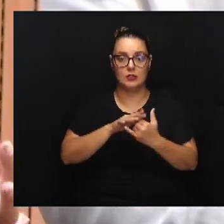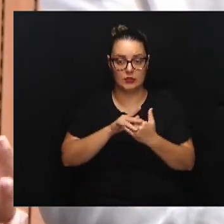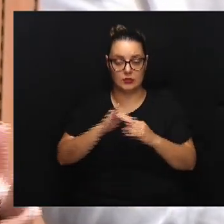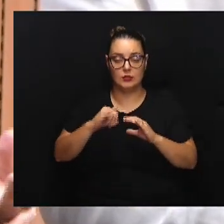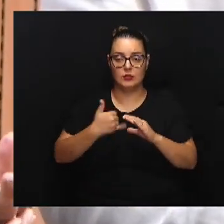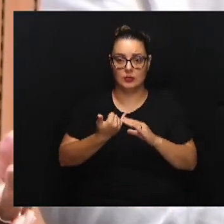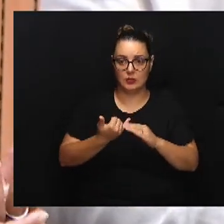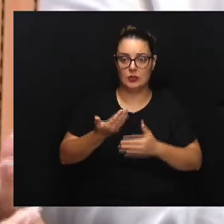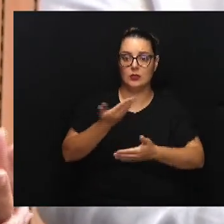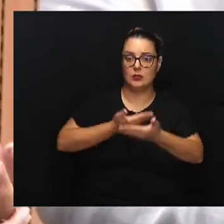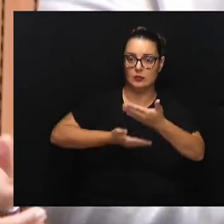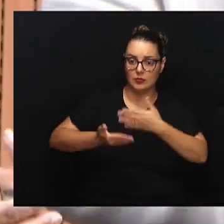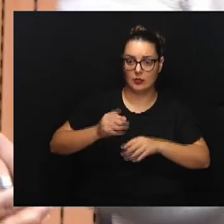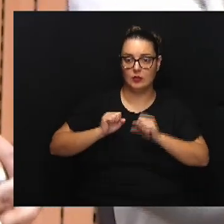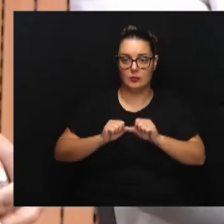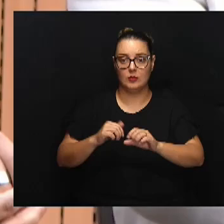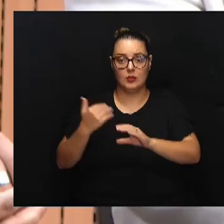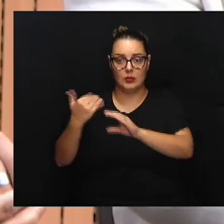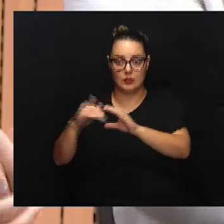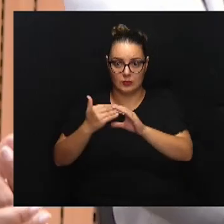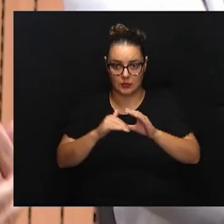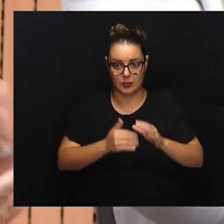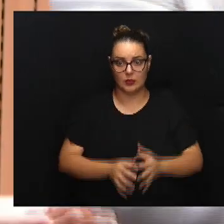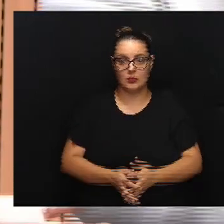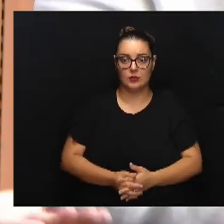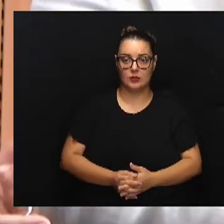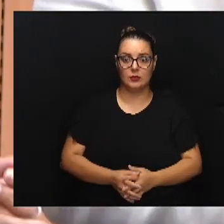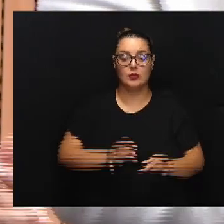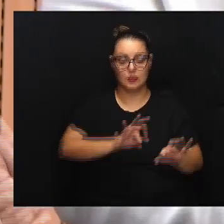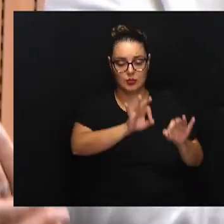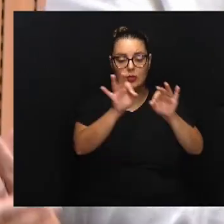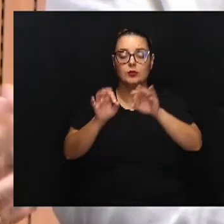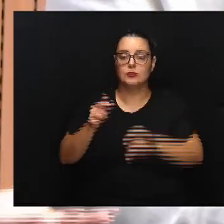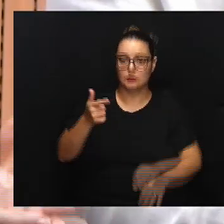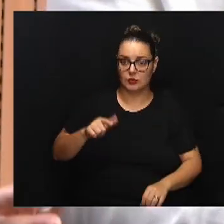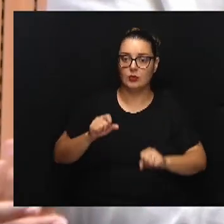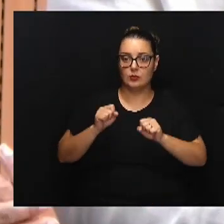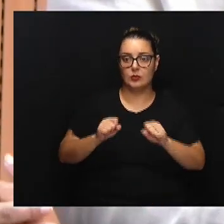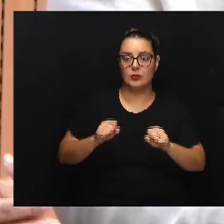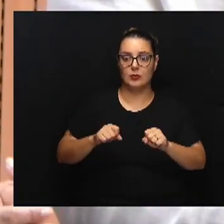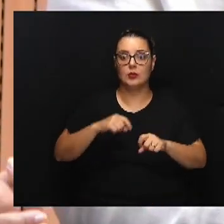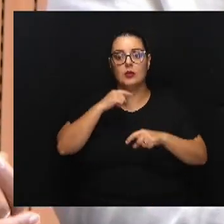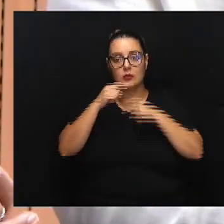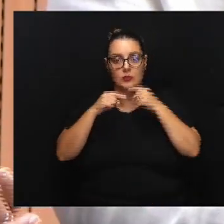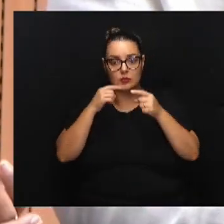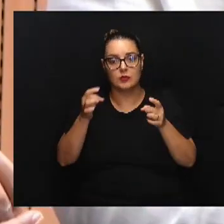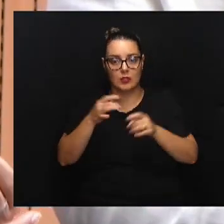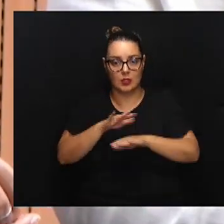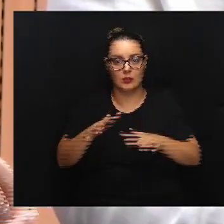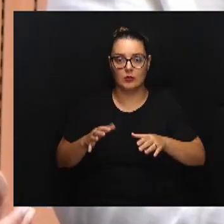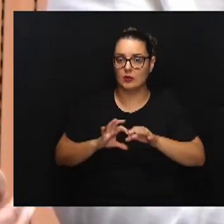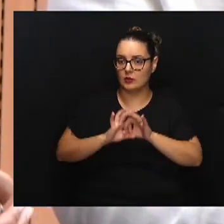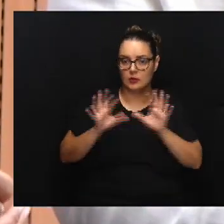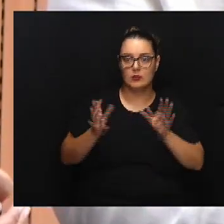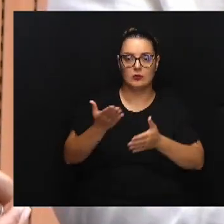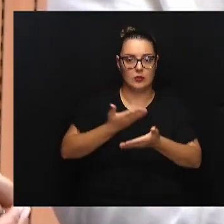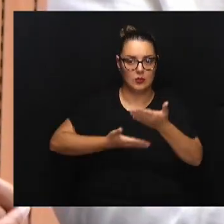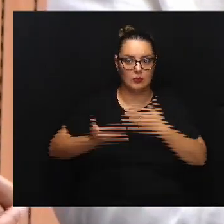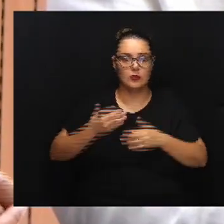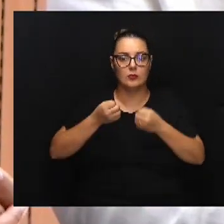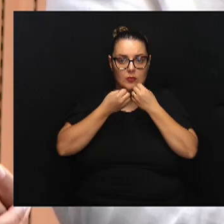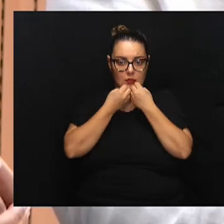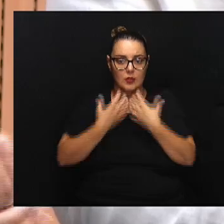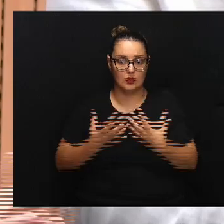puder compartilhar, quiser enviar, quiser assistir novamente para poder tirar mais dúvidas, fique à vontade. Mas compartilhar é muito bom,